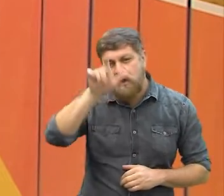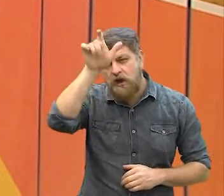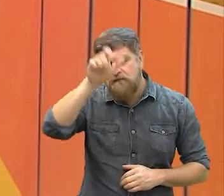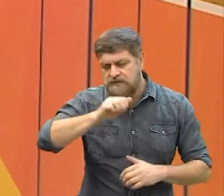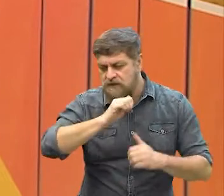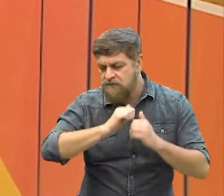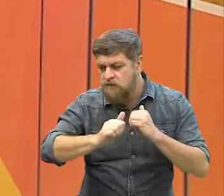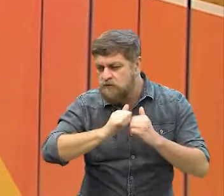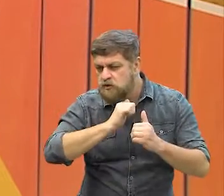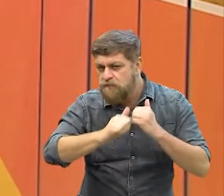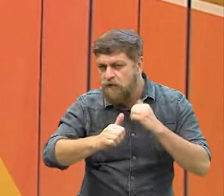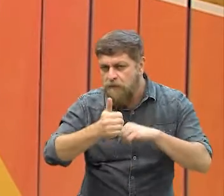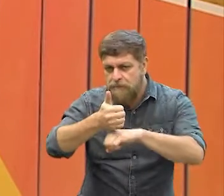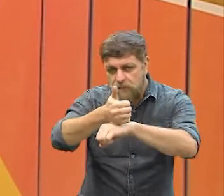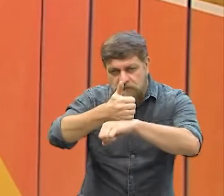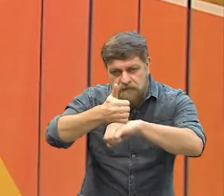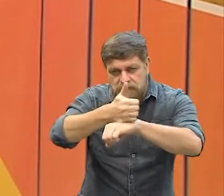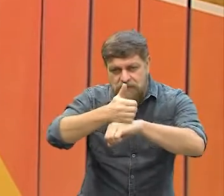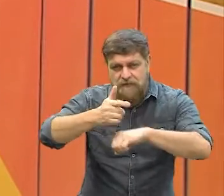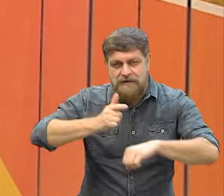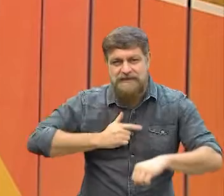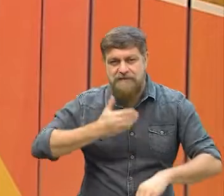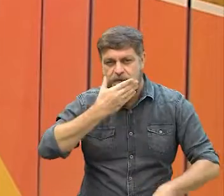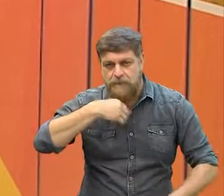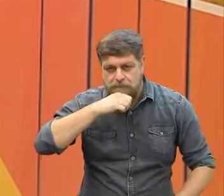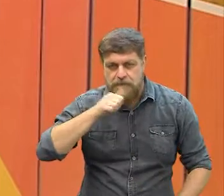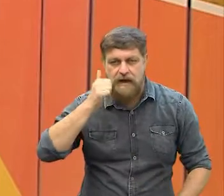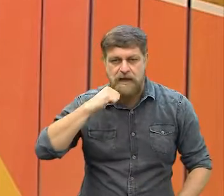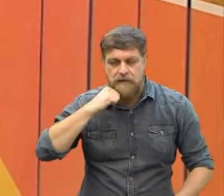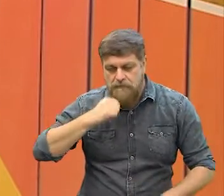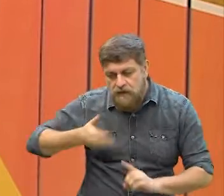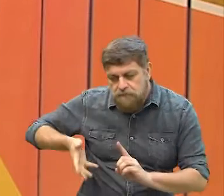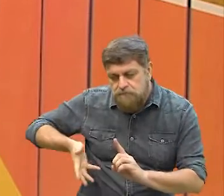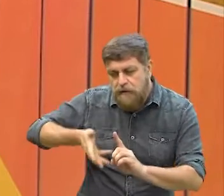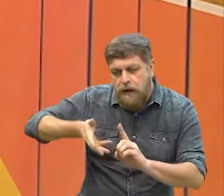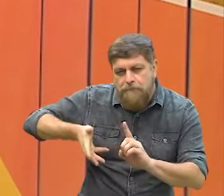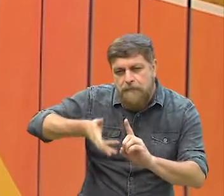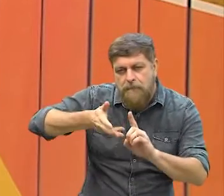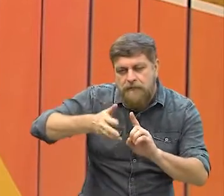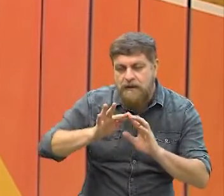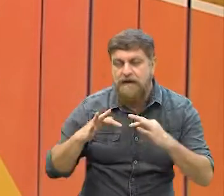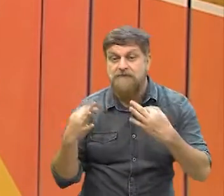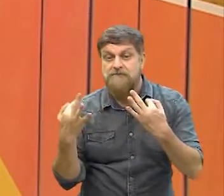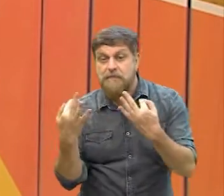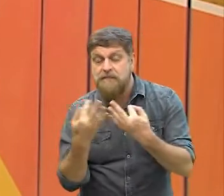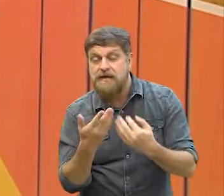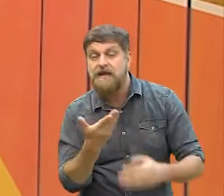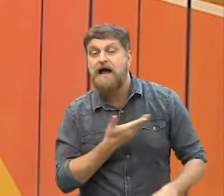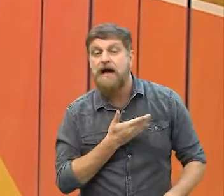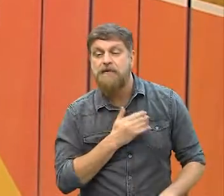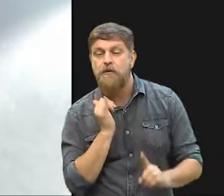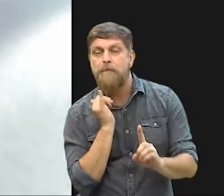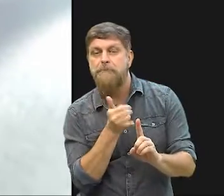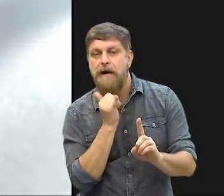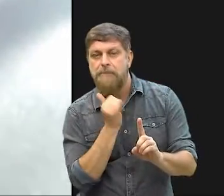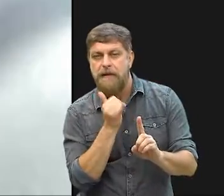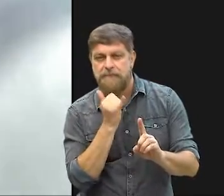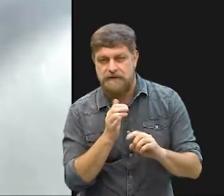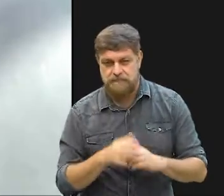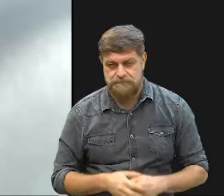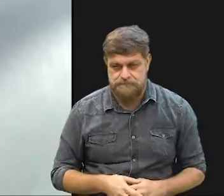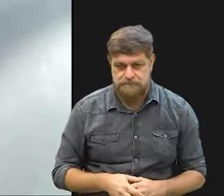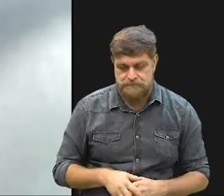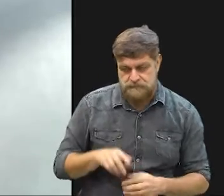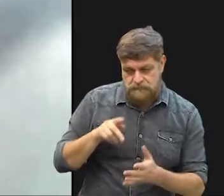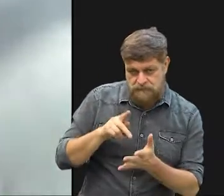jogadora de futebol, você teve o apoio dos seus pais, dos familiares? O que seus amigos diziam?